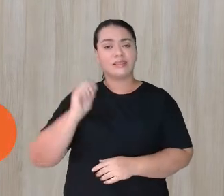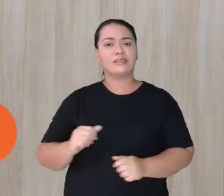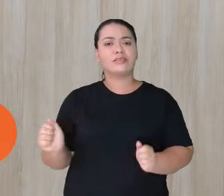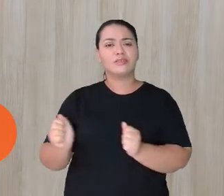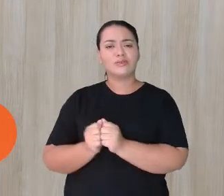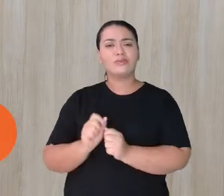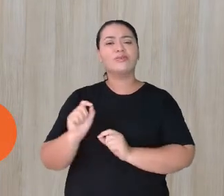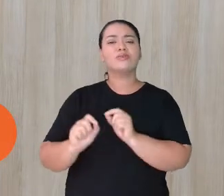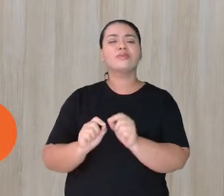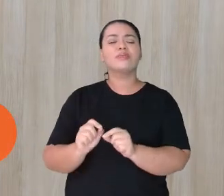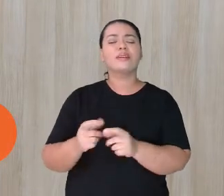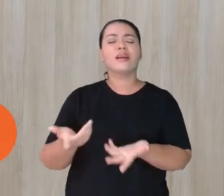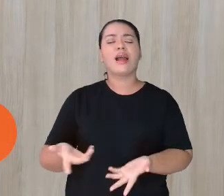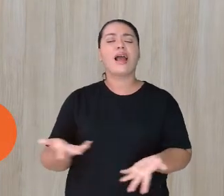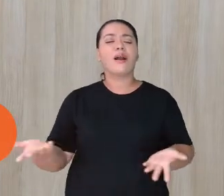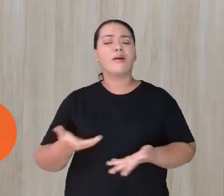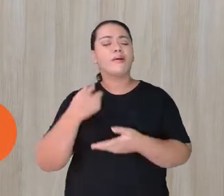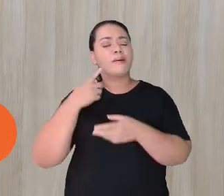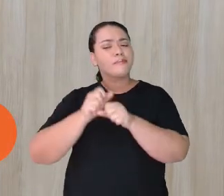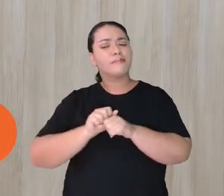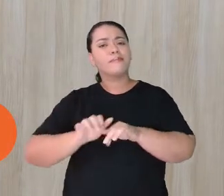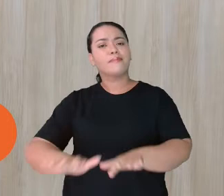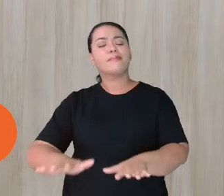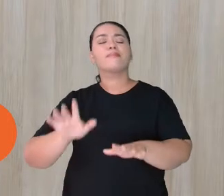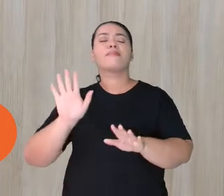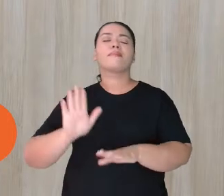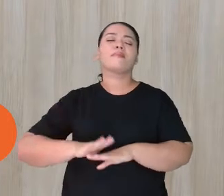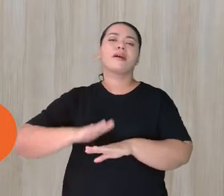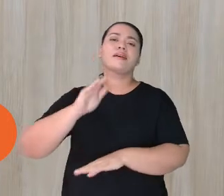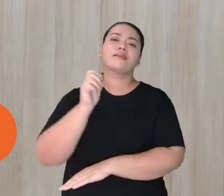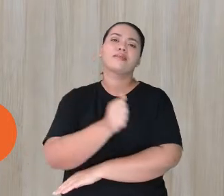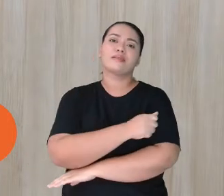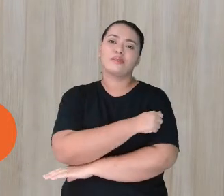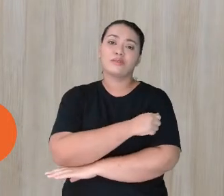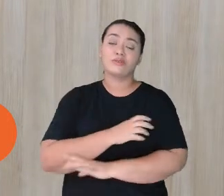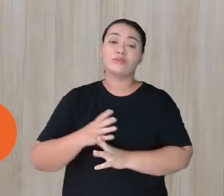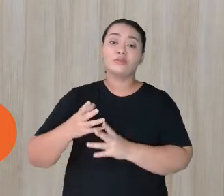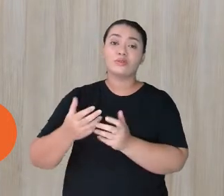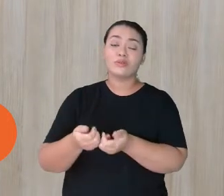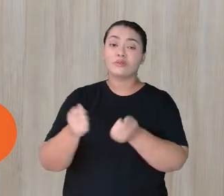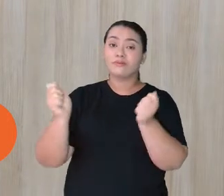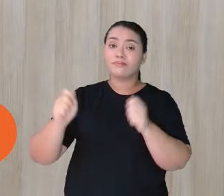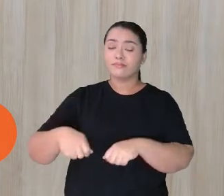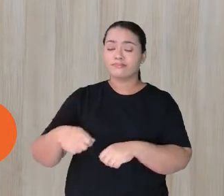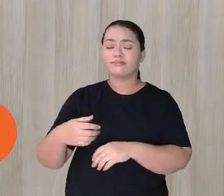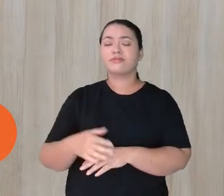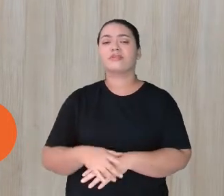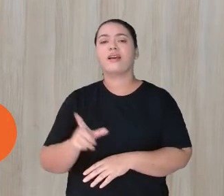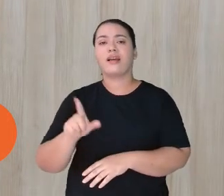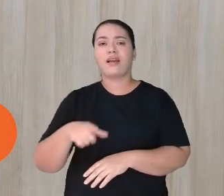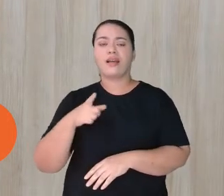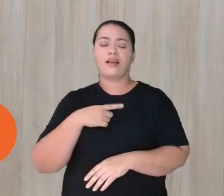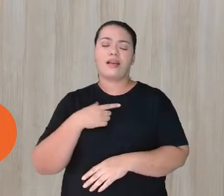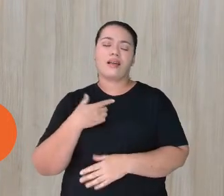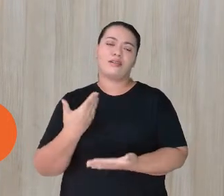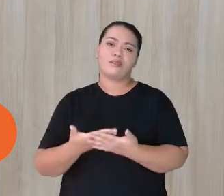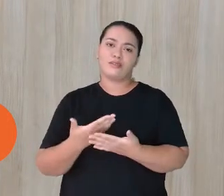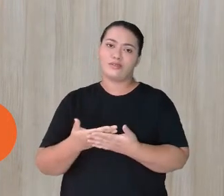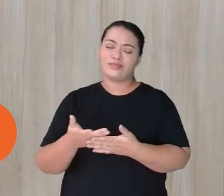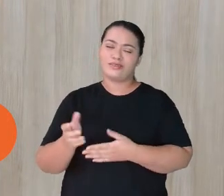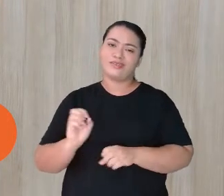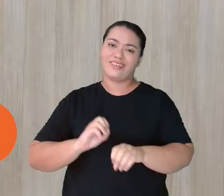nessa viagem para podermos atingir mais estudantes, para que todos possam ter acesso às nossas aulas. Desde